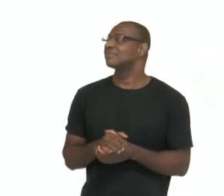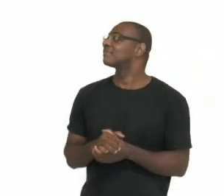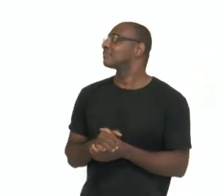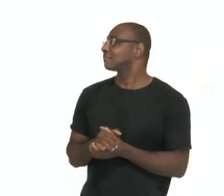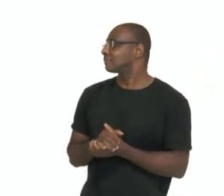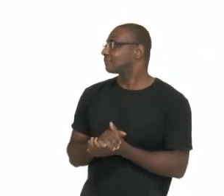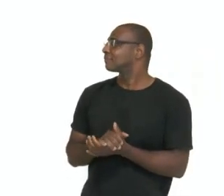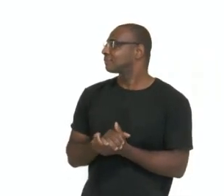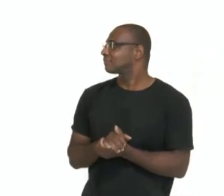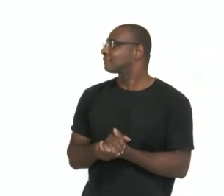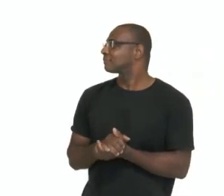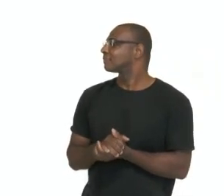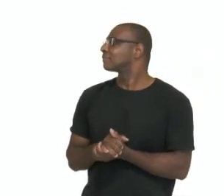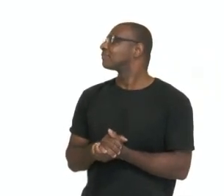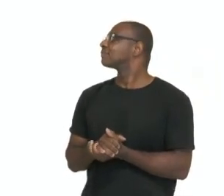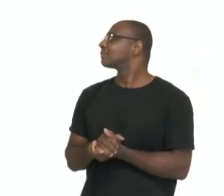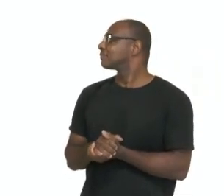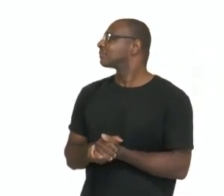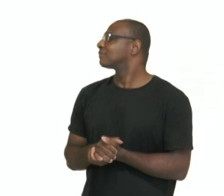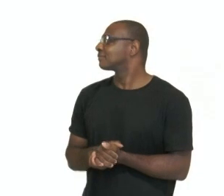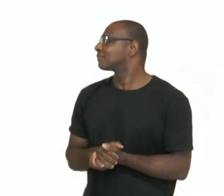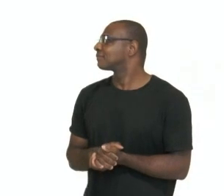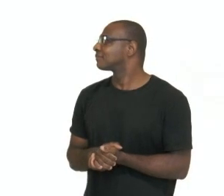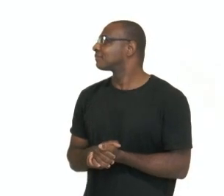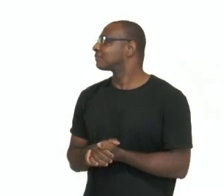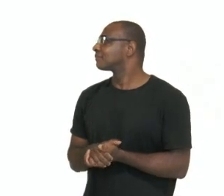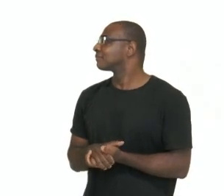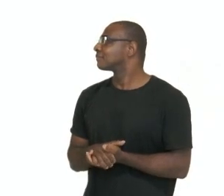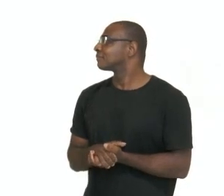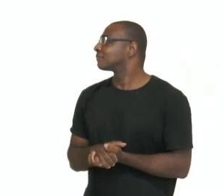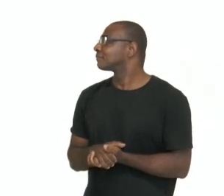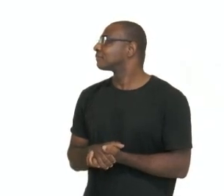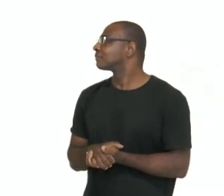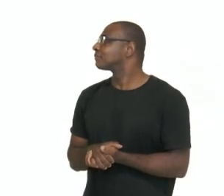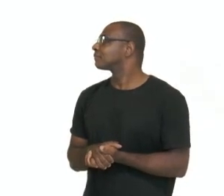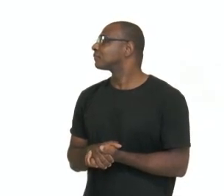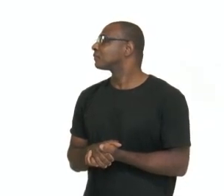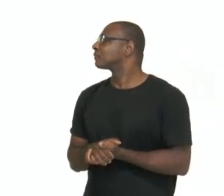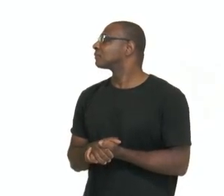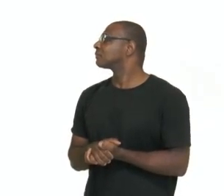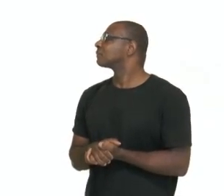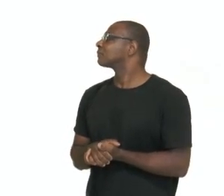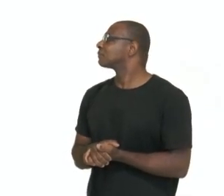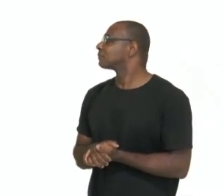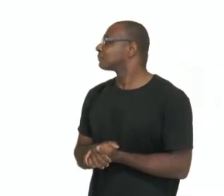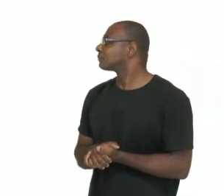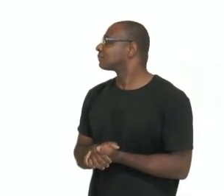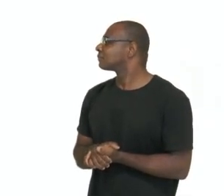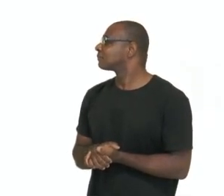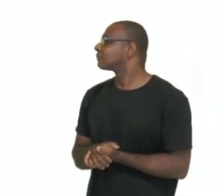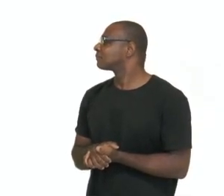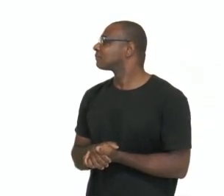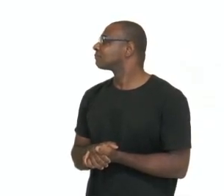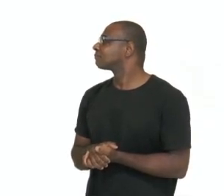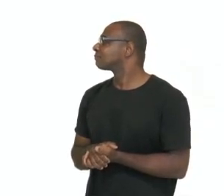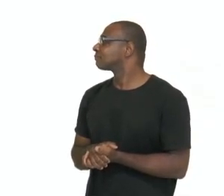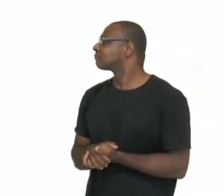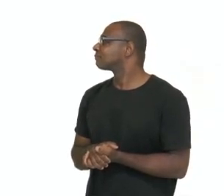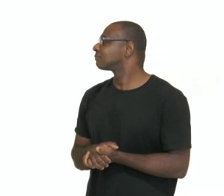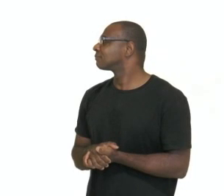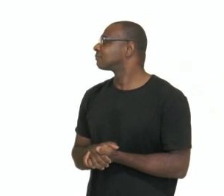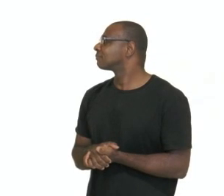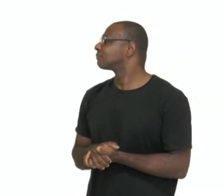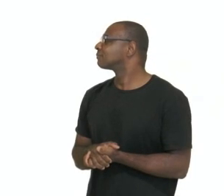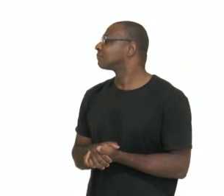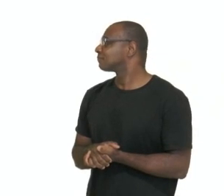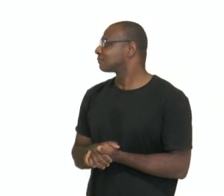Boquiaberta, saí devagar, mas em breve a esperança de novo me tomava toda e eu